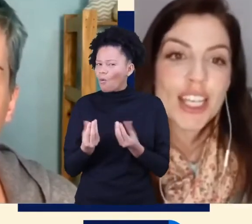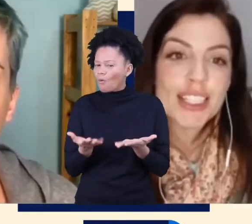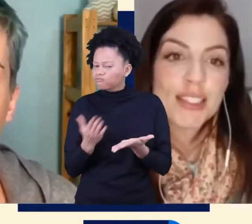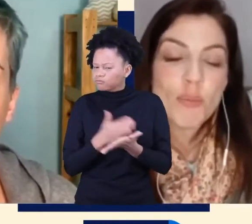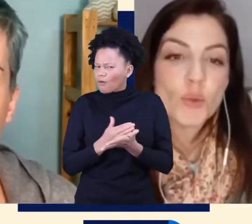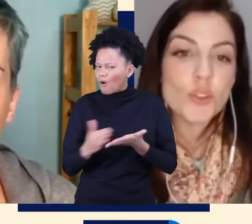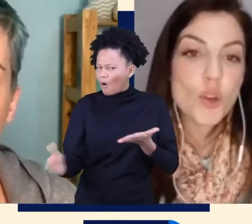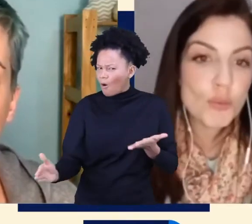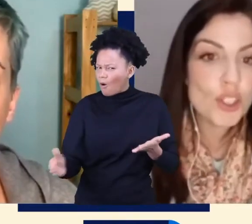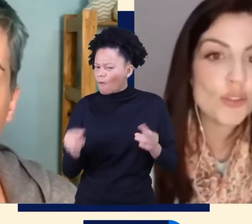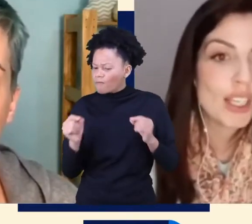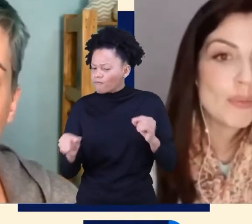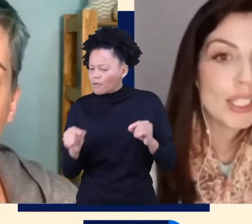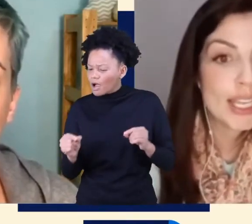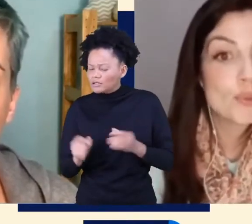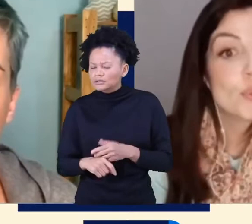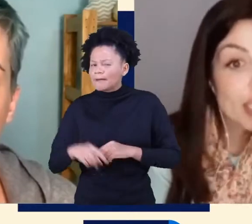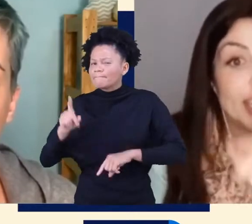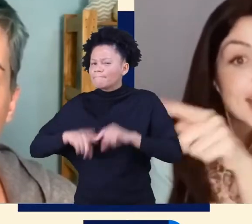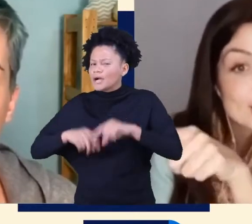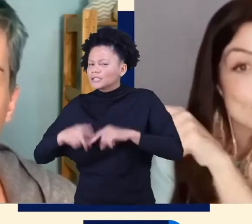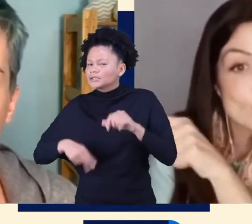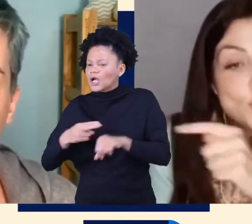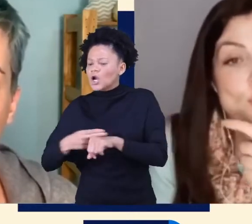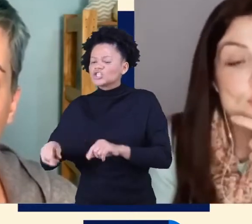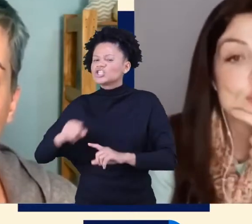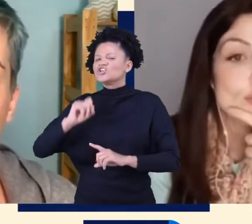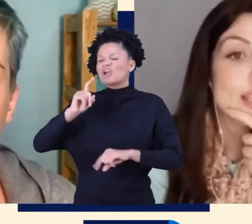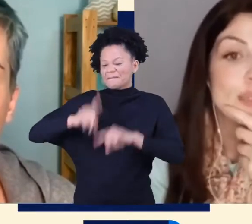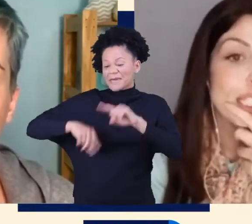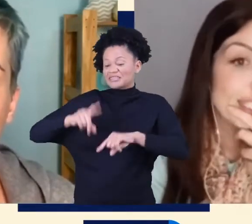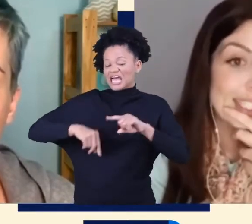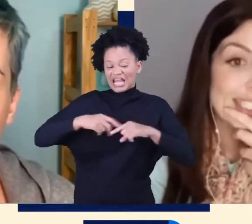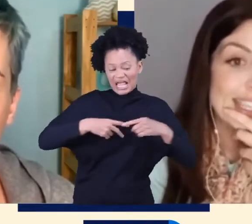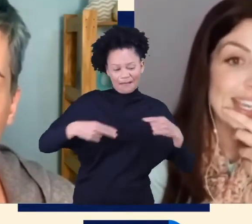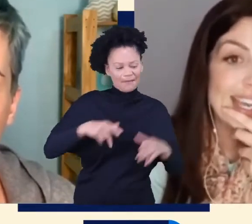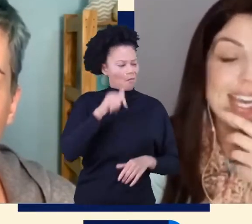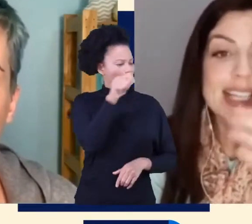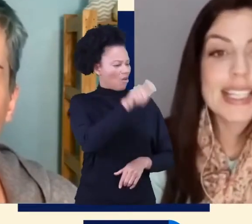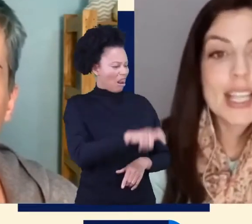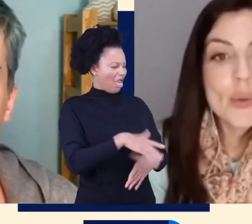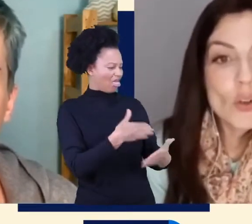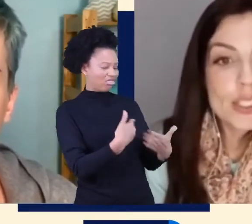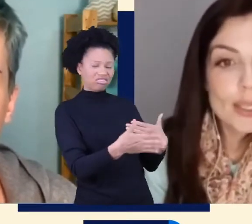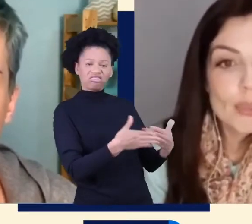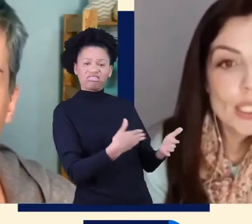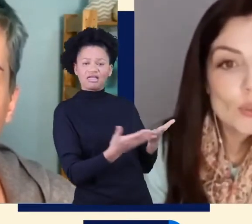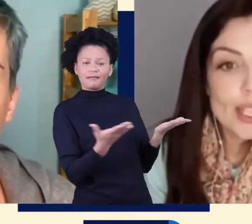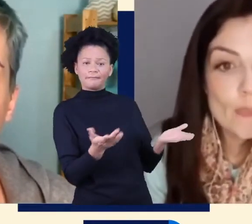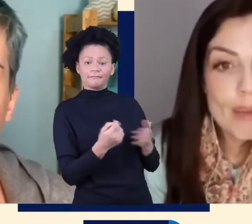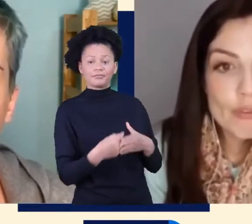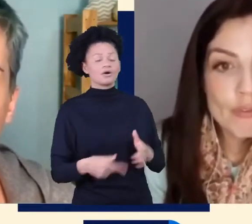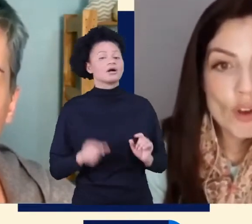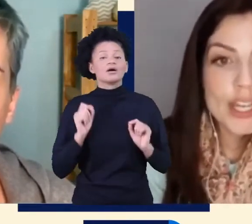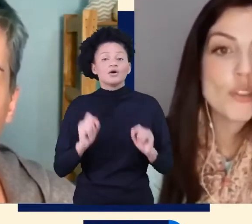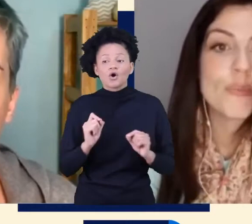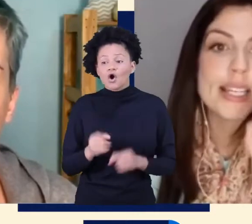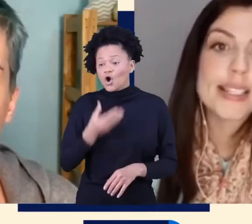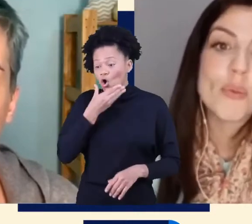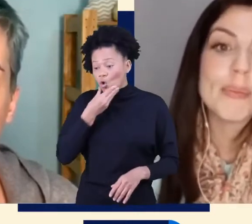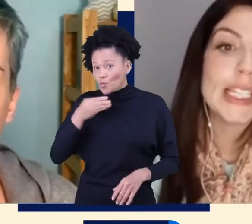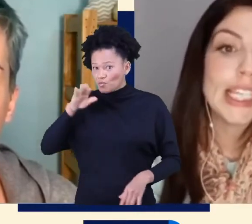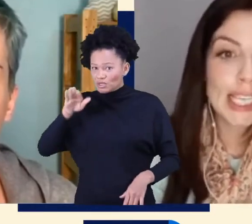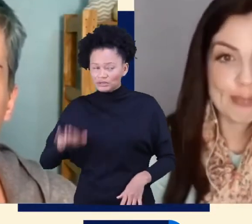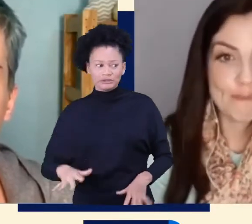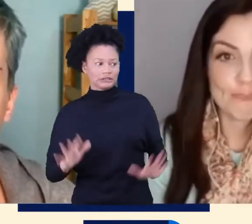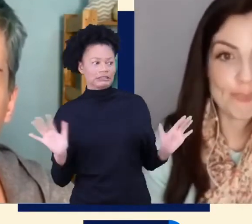pornografia chega nesse ponto de objetificar mulheres? Porque antes a gente objetifica meninas. Se tem uma coisa que menino tem pavor é de